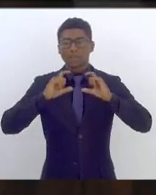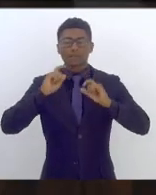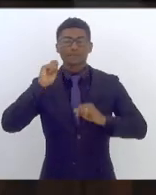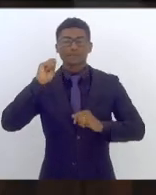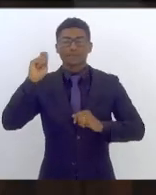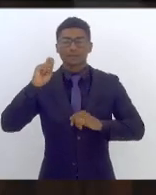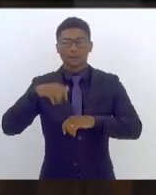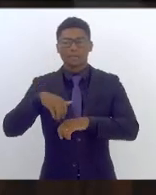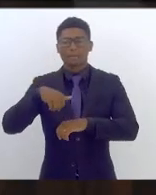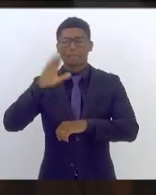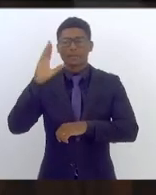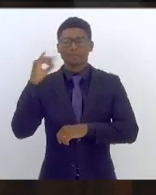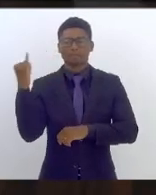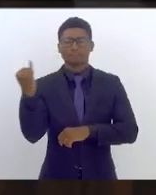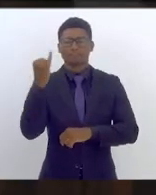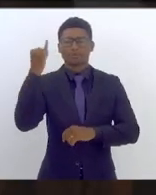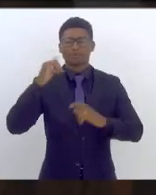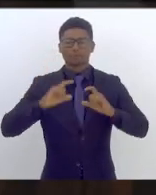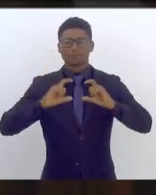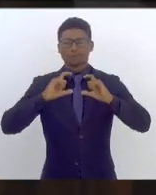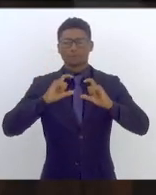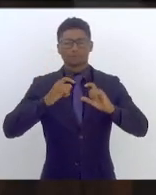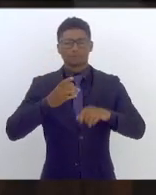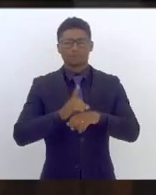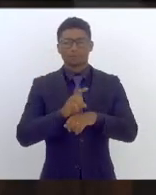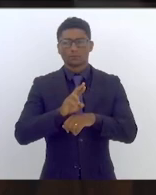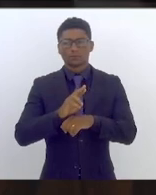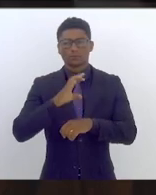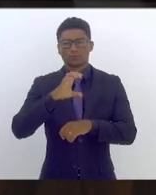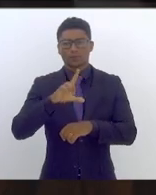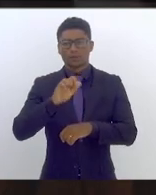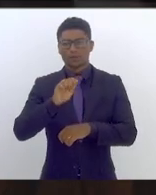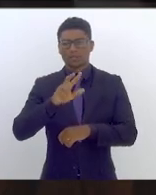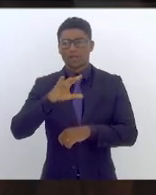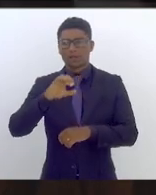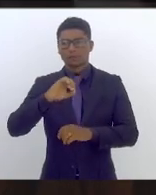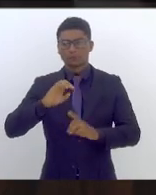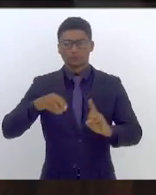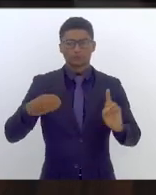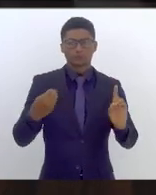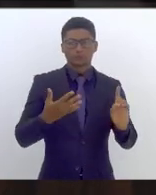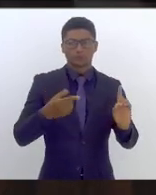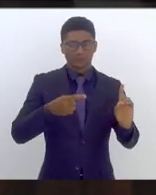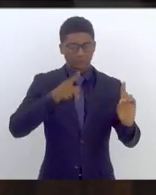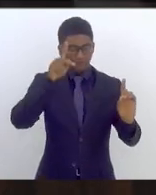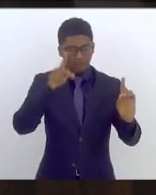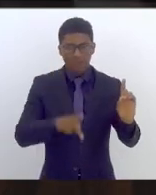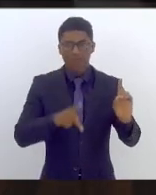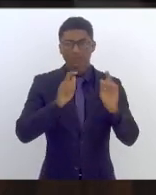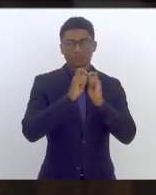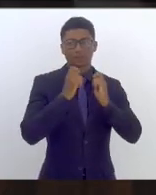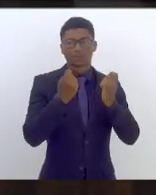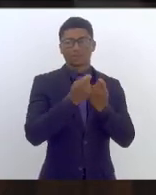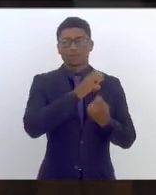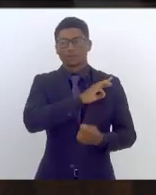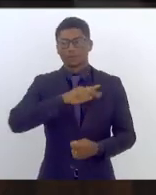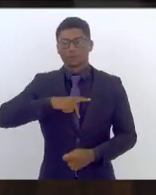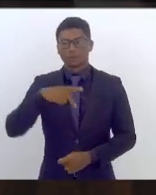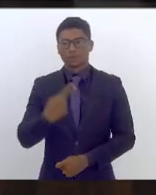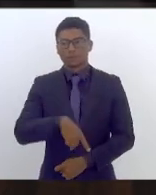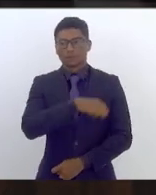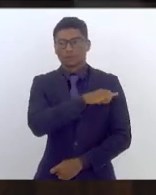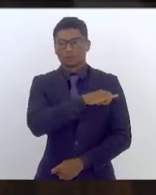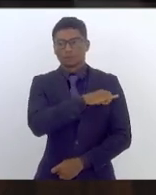para esta casa Legislativa ao Dr Cláudio Henrique Presidente da Associação do Ministério Público do Estado do Rio de Janeiro